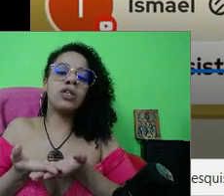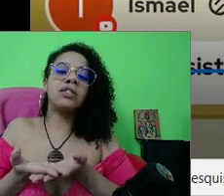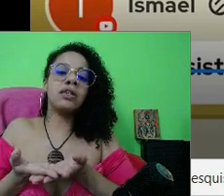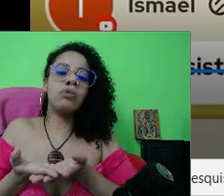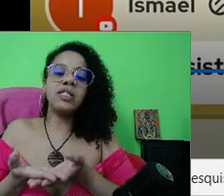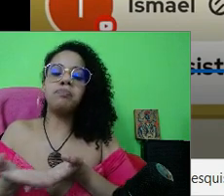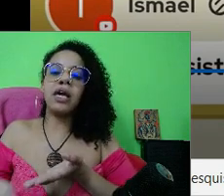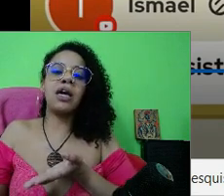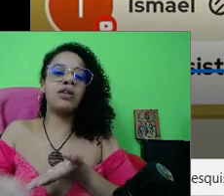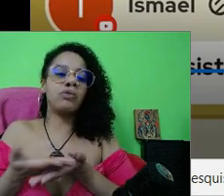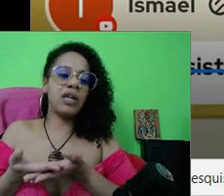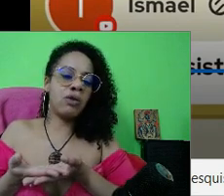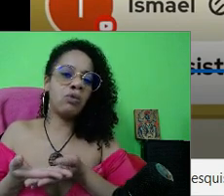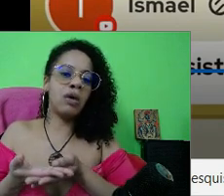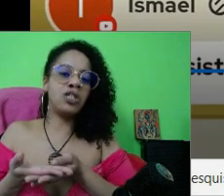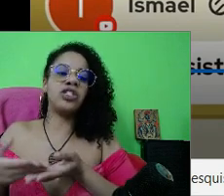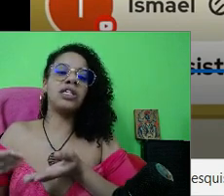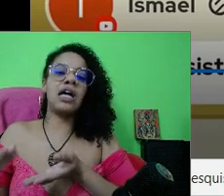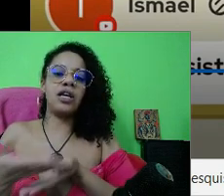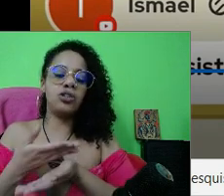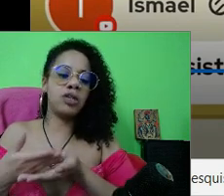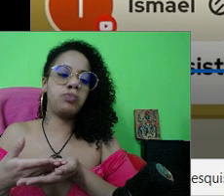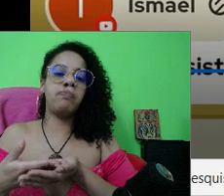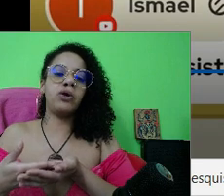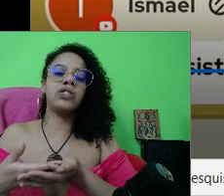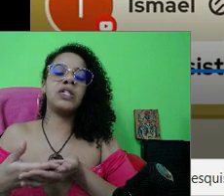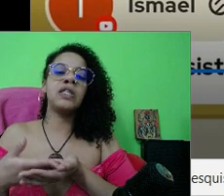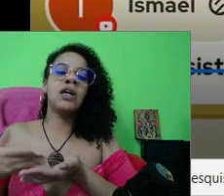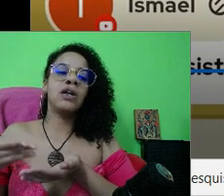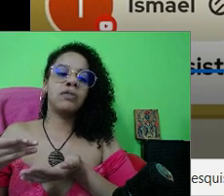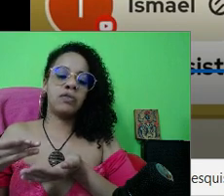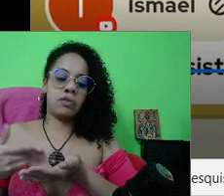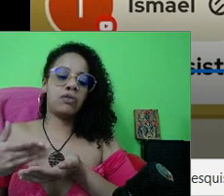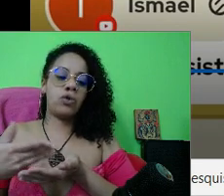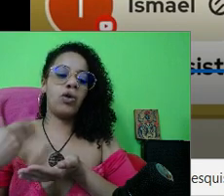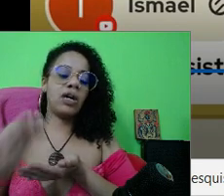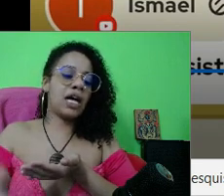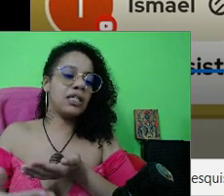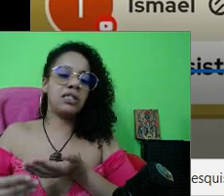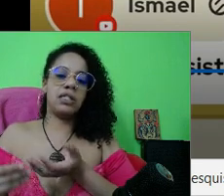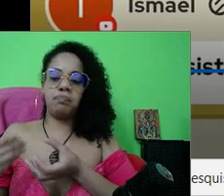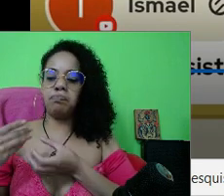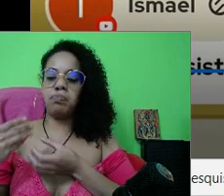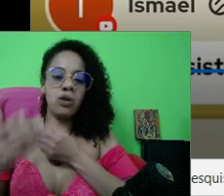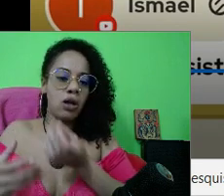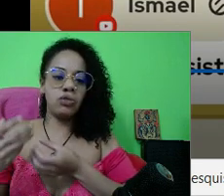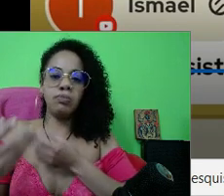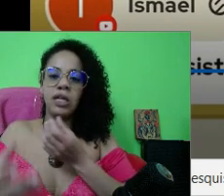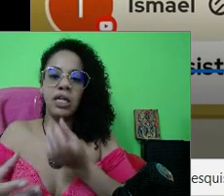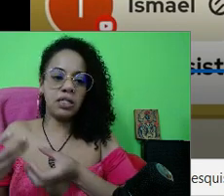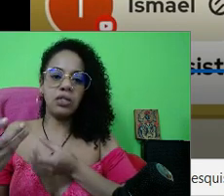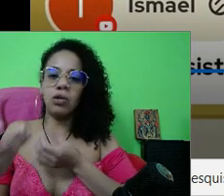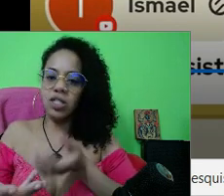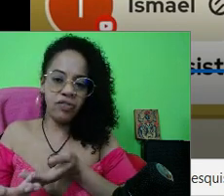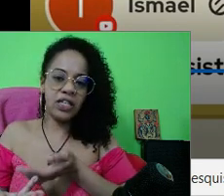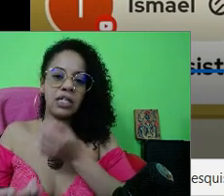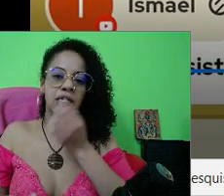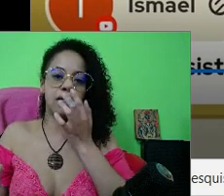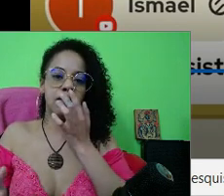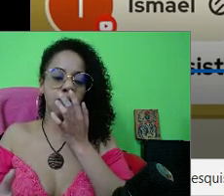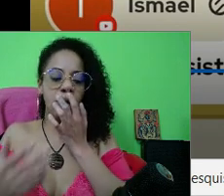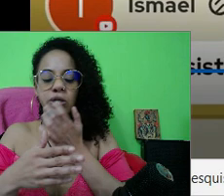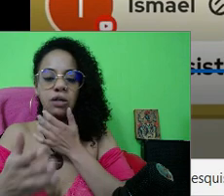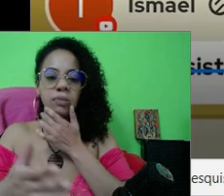em consonância com respeito né com a diversidade com as propostas colocadas por nós humanistas